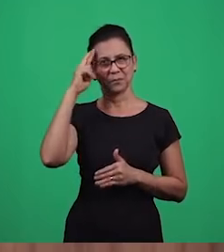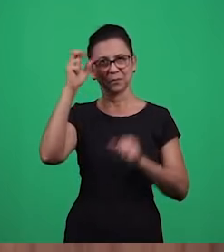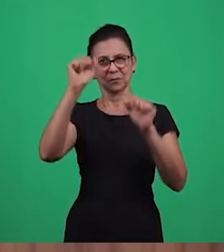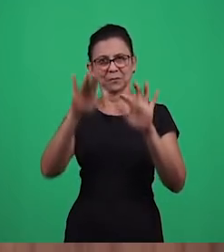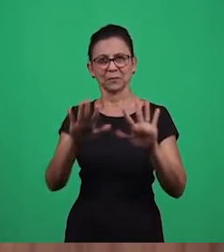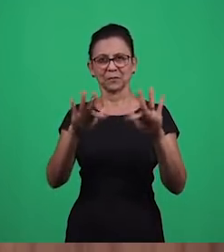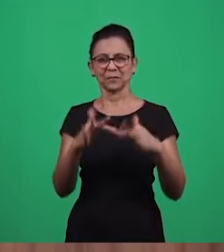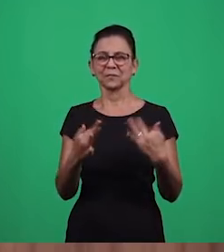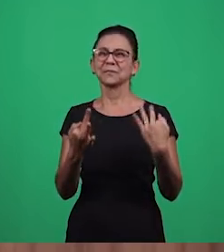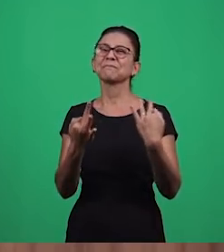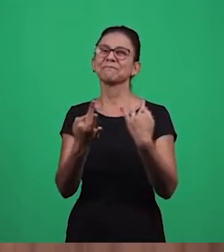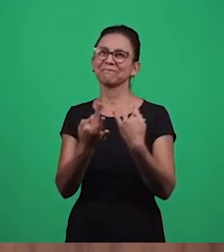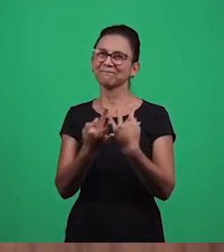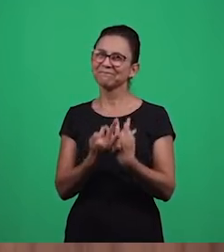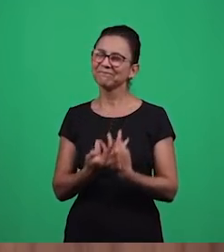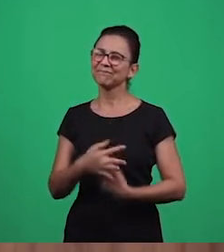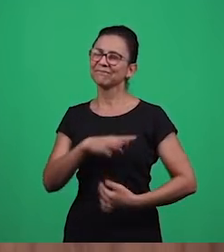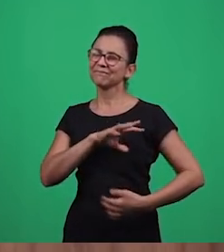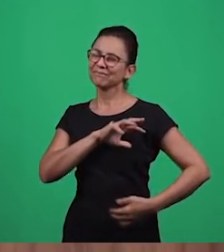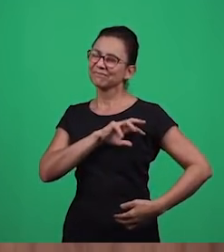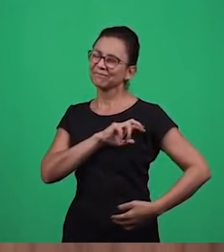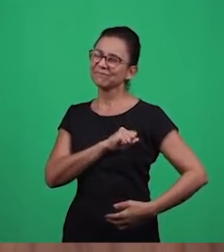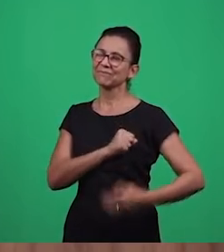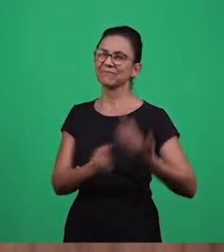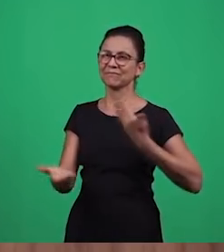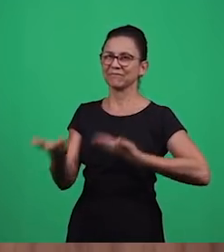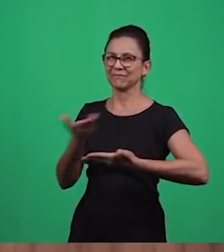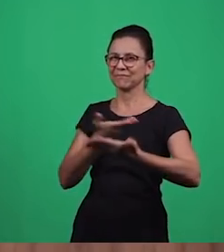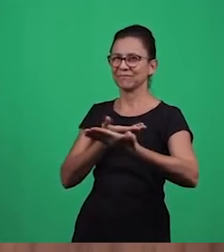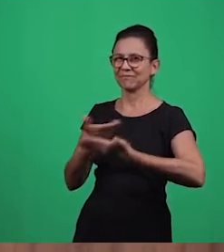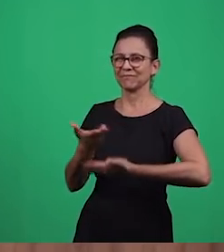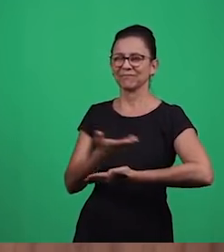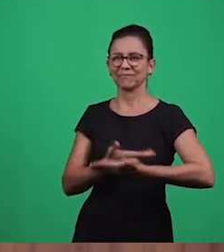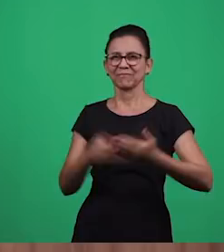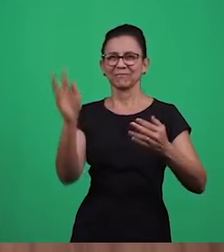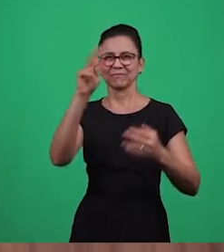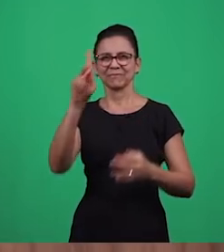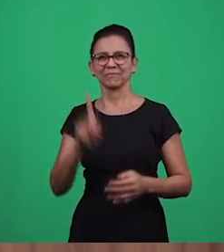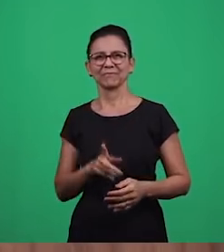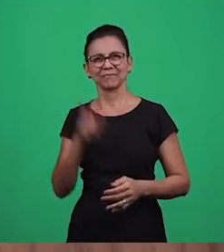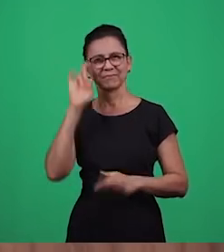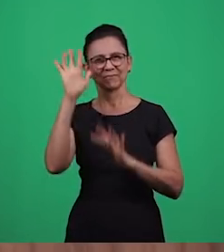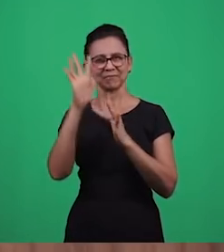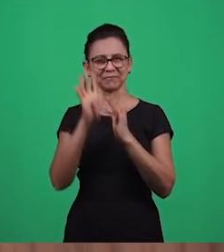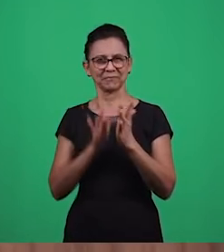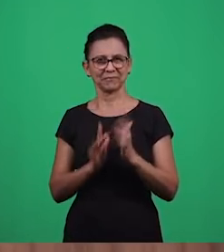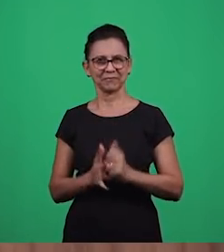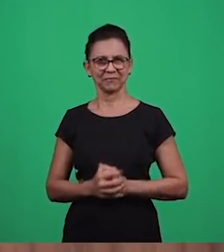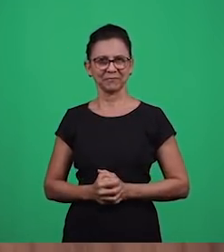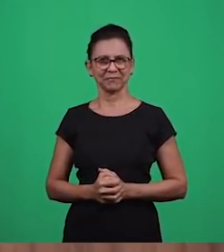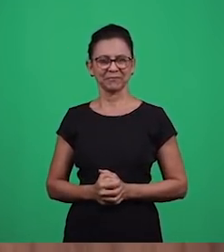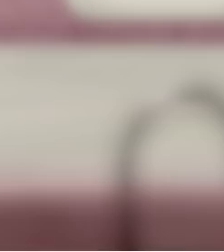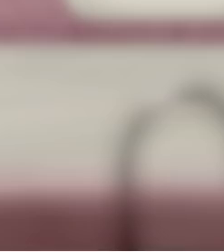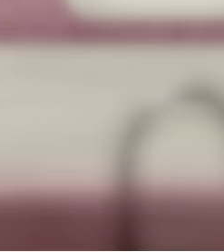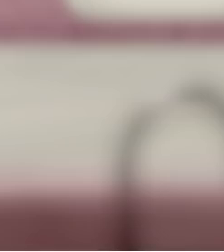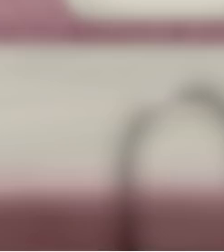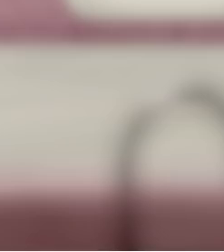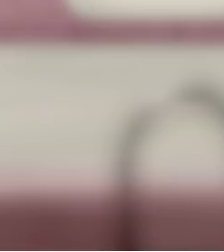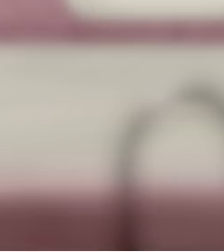nossos laços familiares, o nosso amor e cuidado uns pelos outros. A paz do Senhor Jesus.